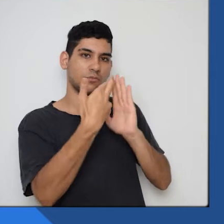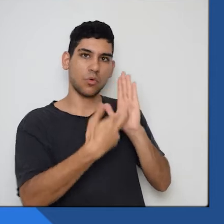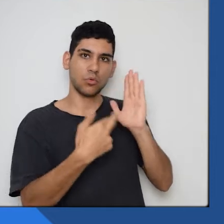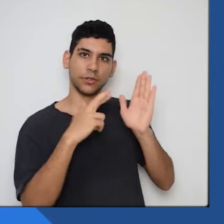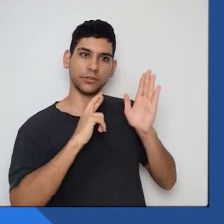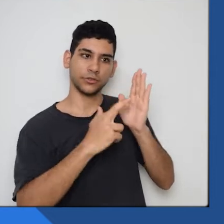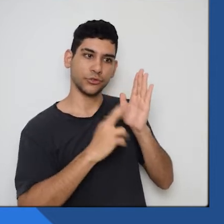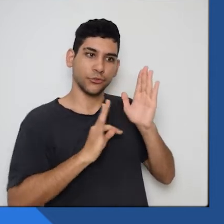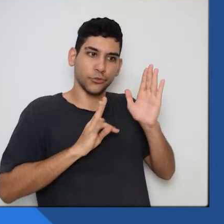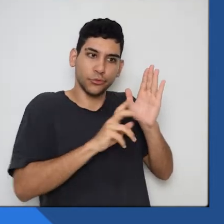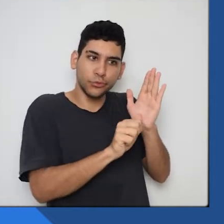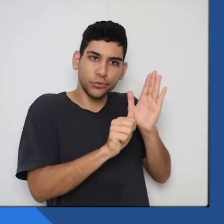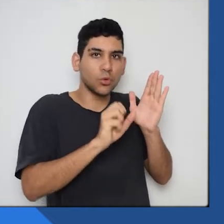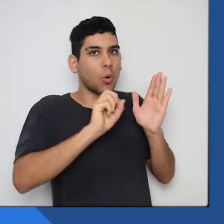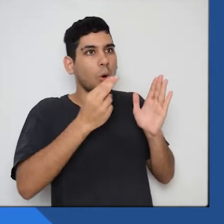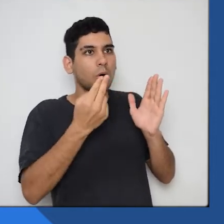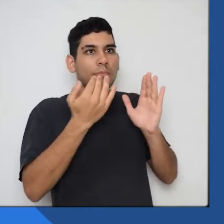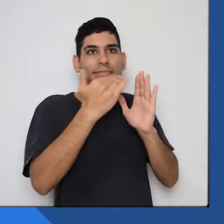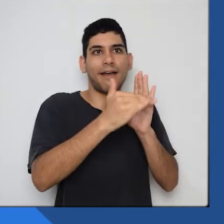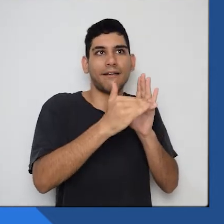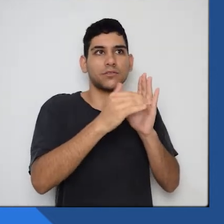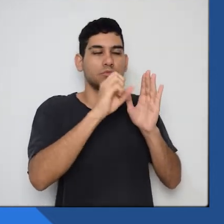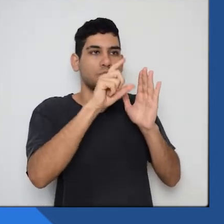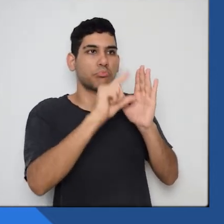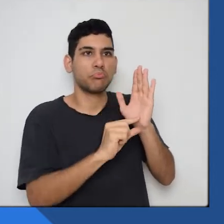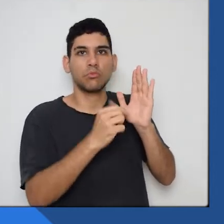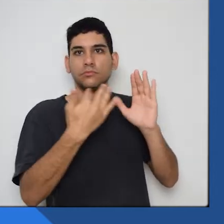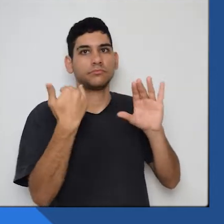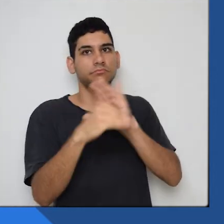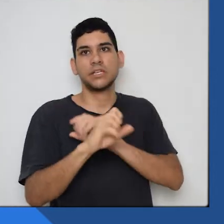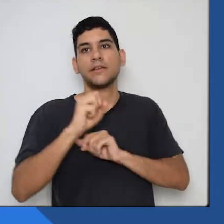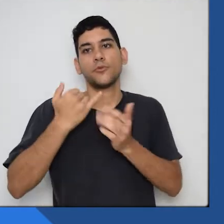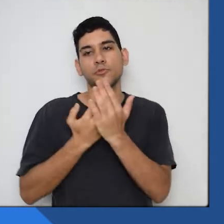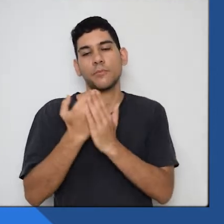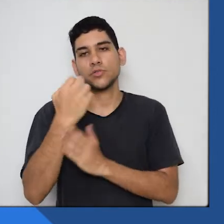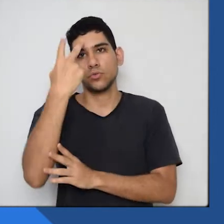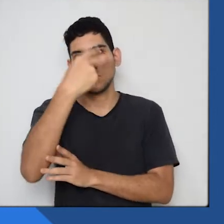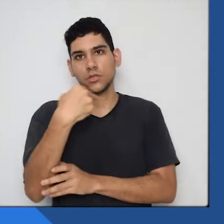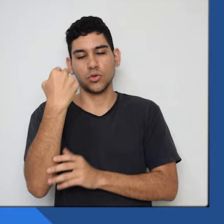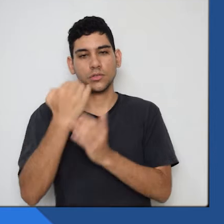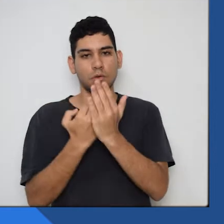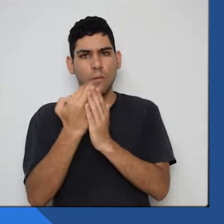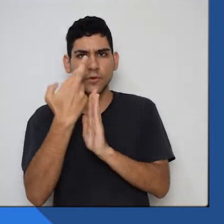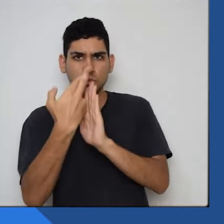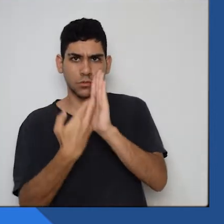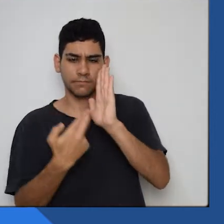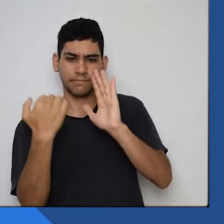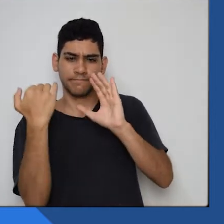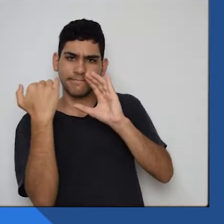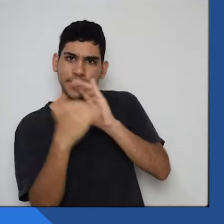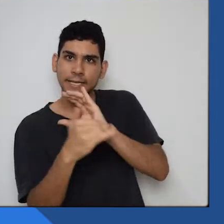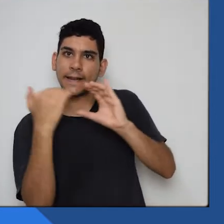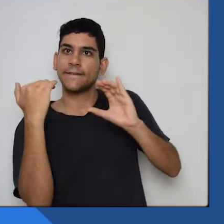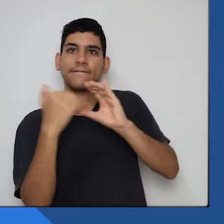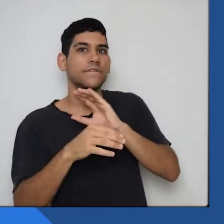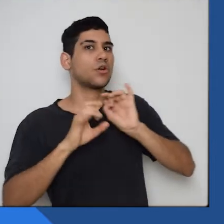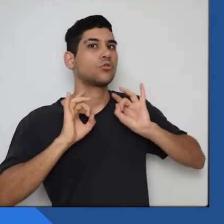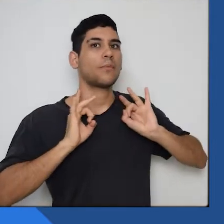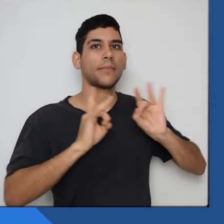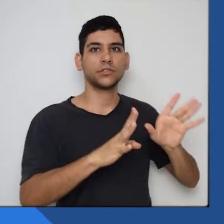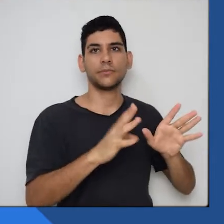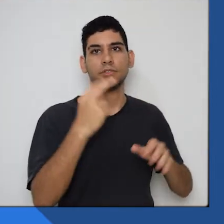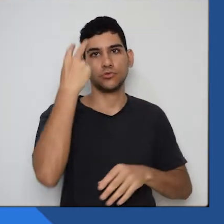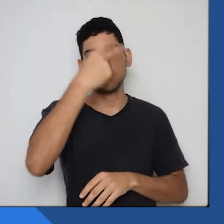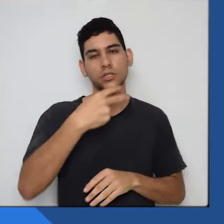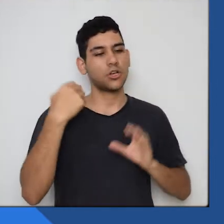tiver respondido ou não. Passou de 2 horas que ele iniciou o questionário, o Moodle submete as